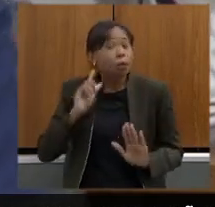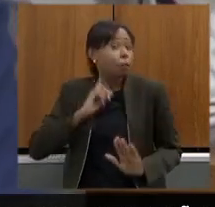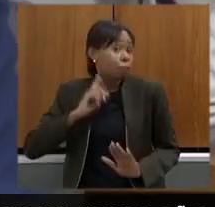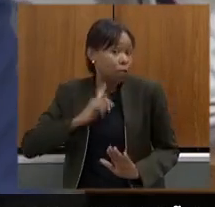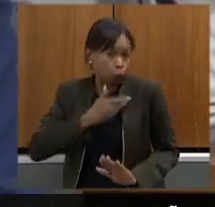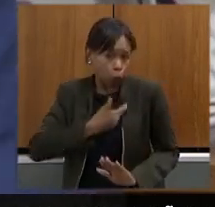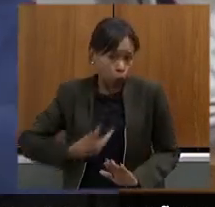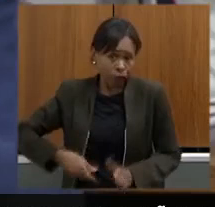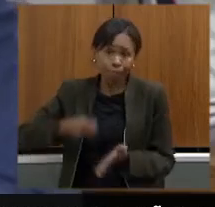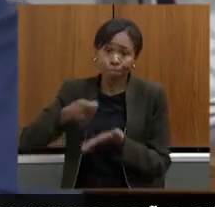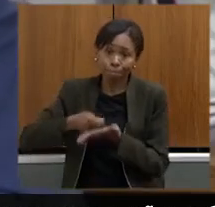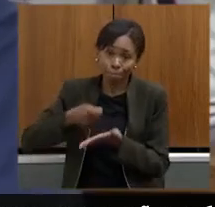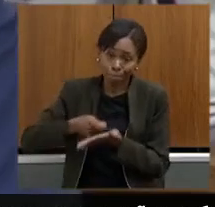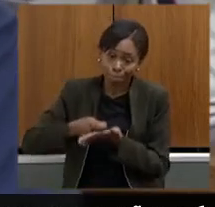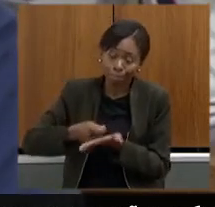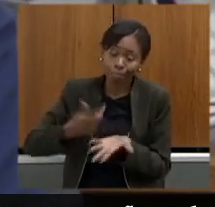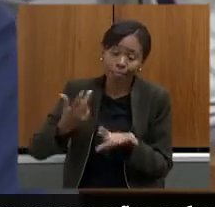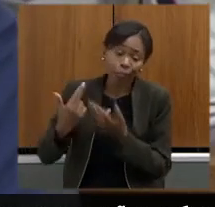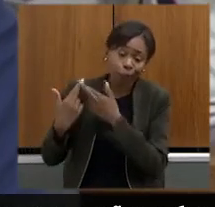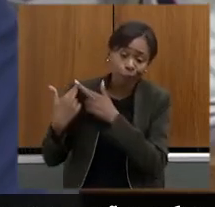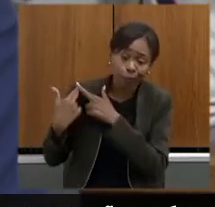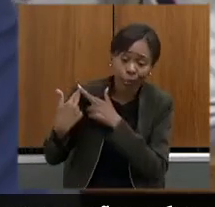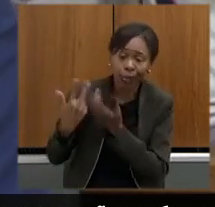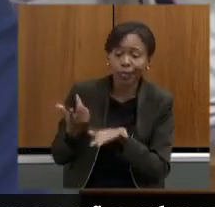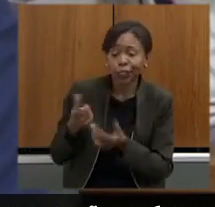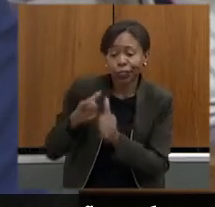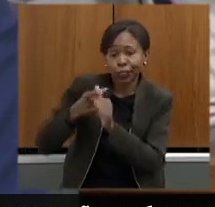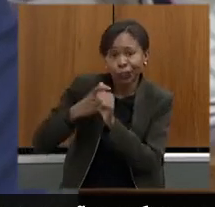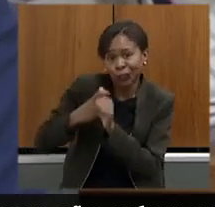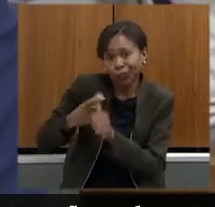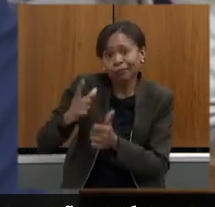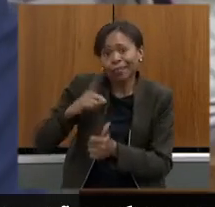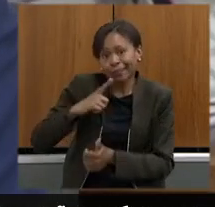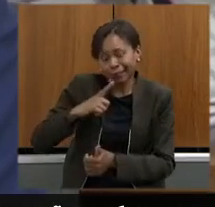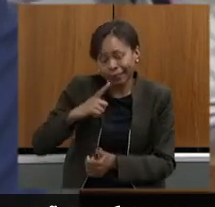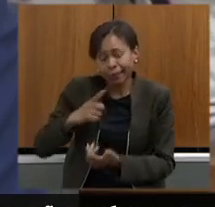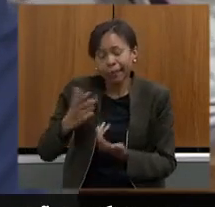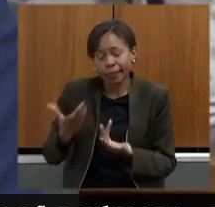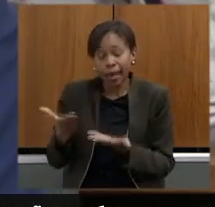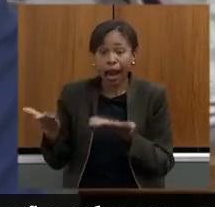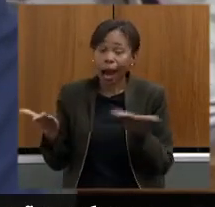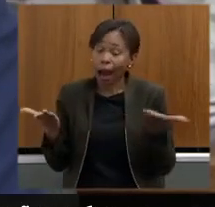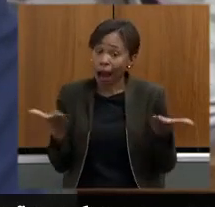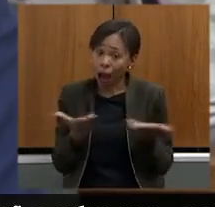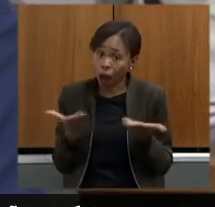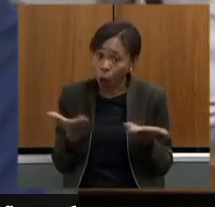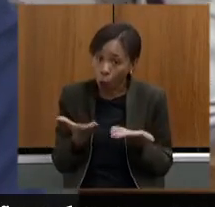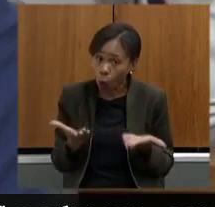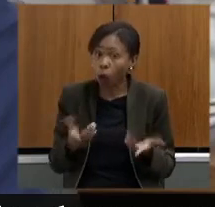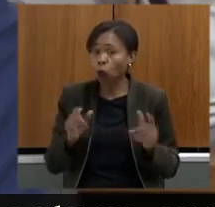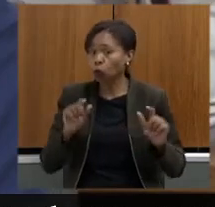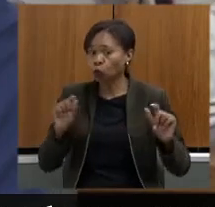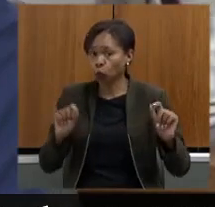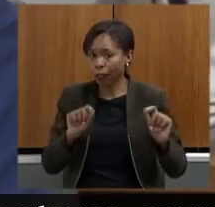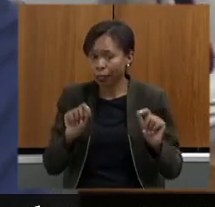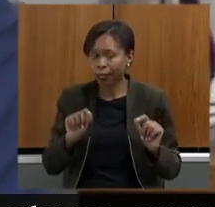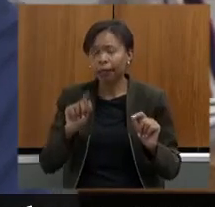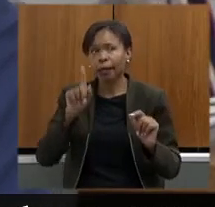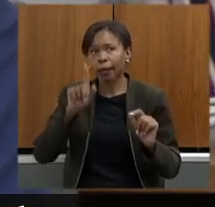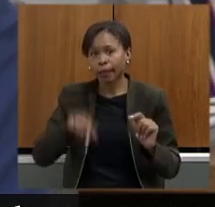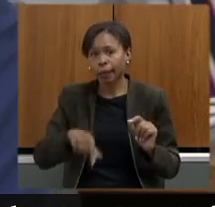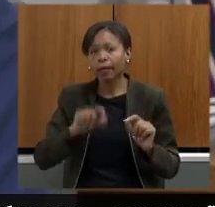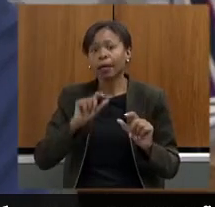contas a pagar tem as suas dívidas a pagar também e agora nós passamos para a fase de construção Ao lado